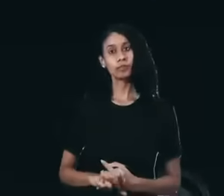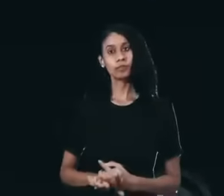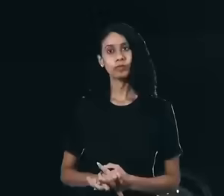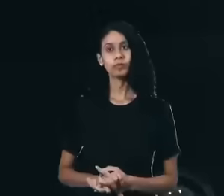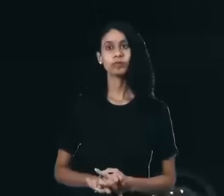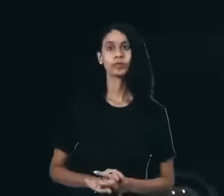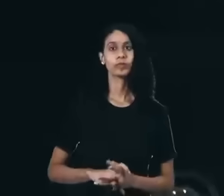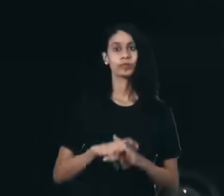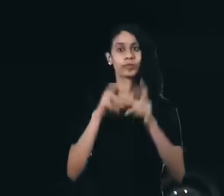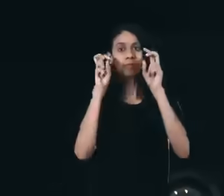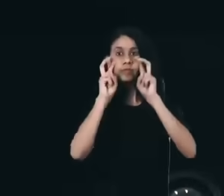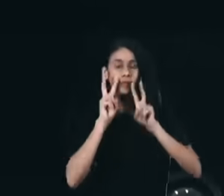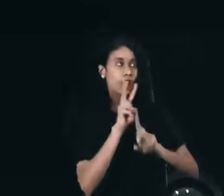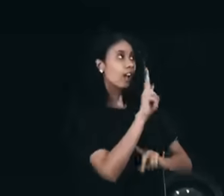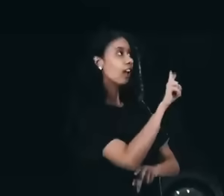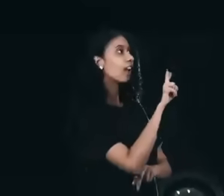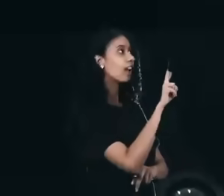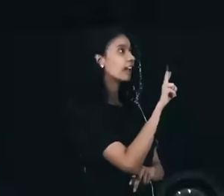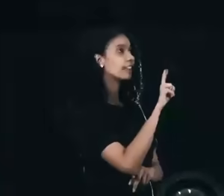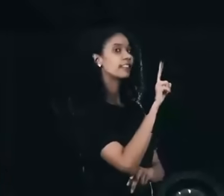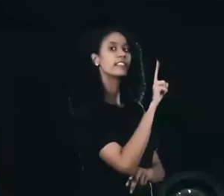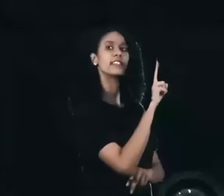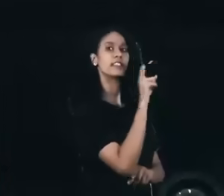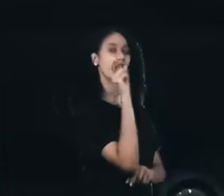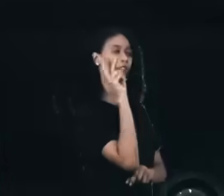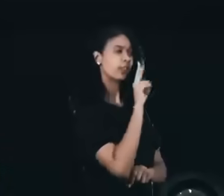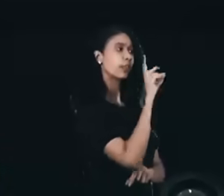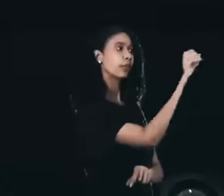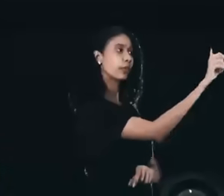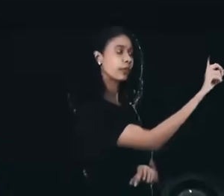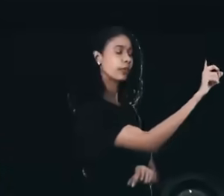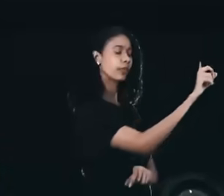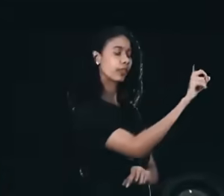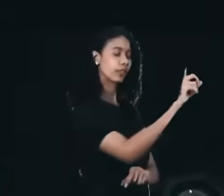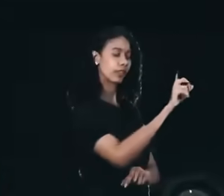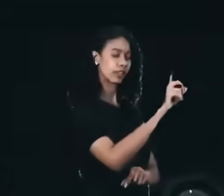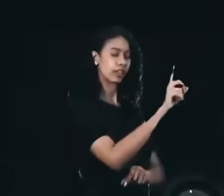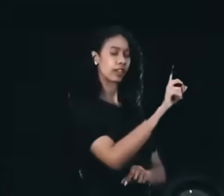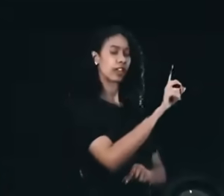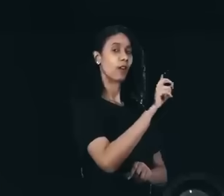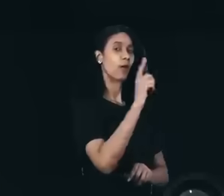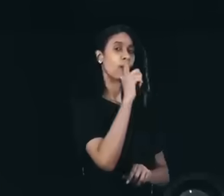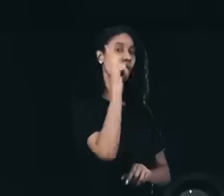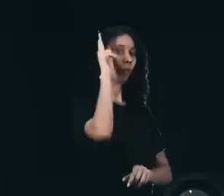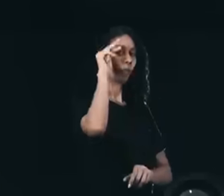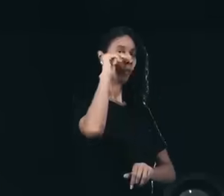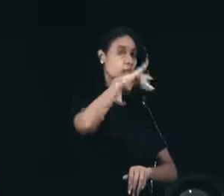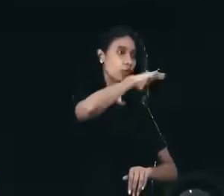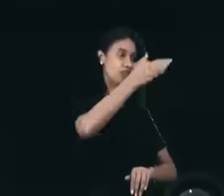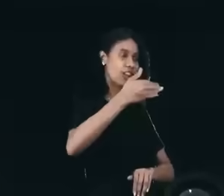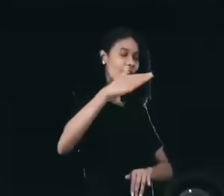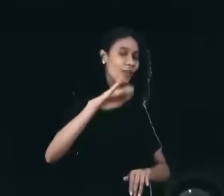Ao erguer os olhos, viu que se aproximavam os camelos. Olha, preste atenção.